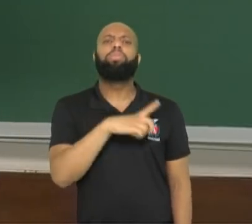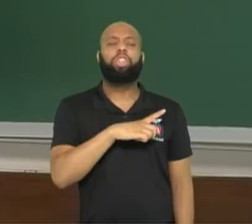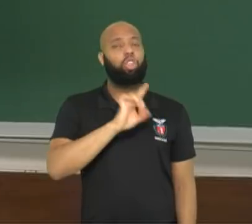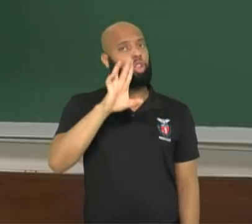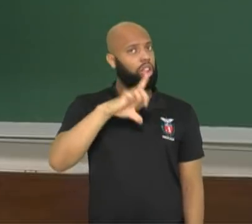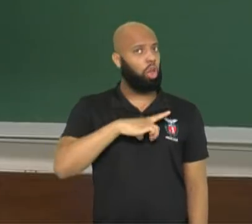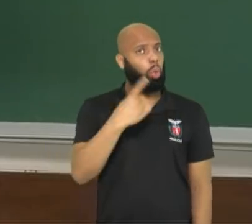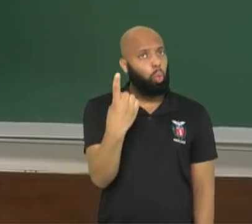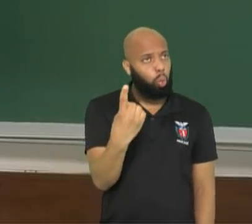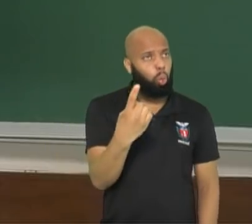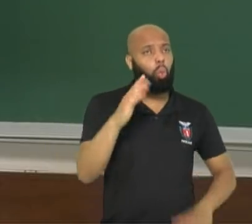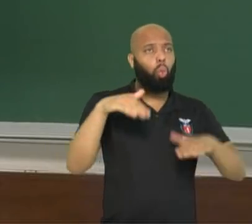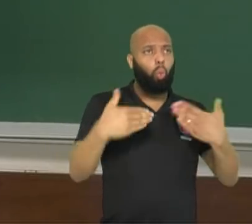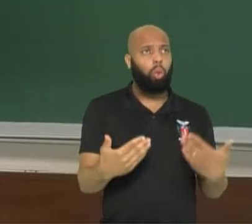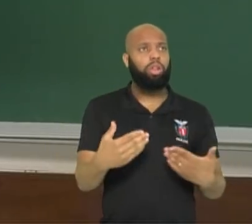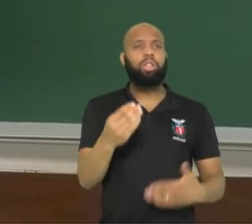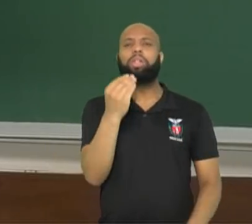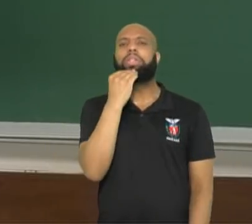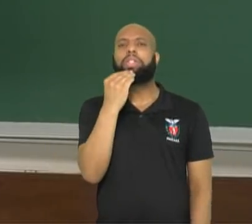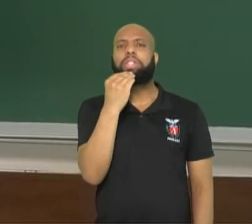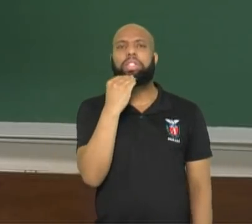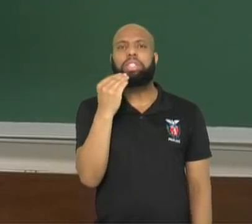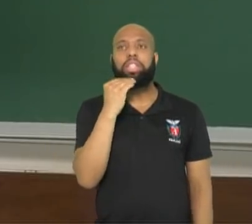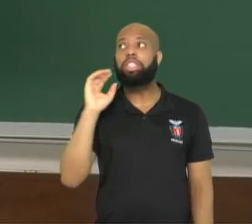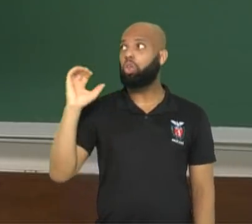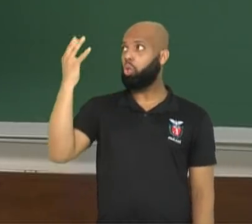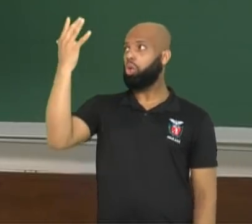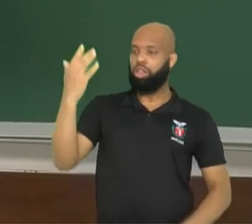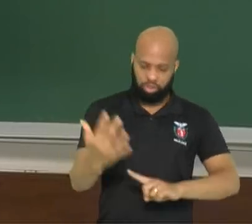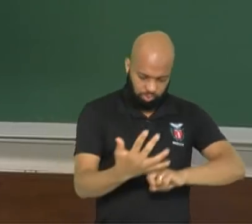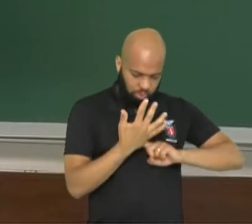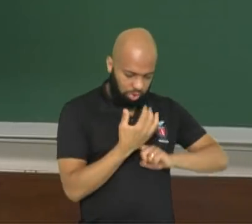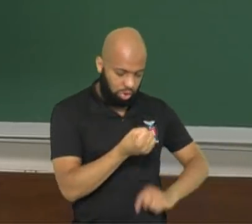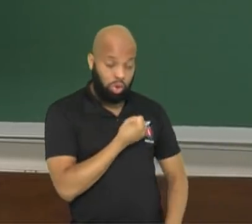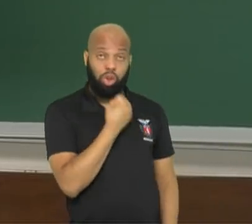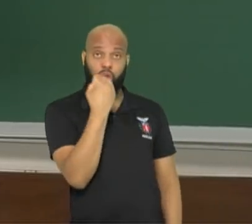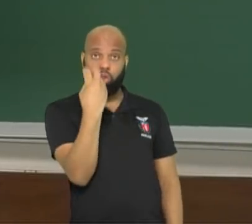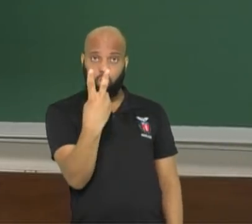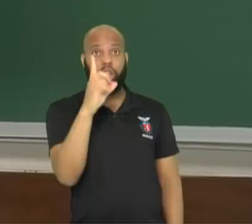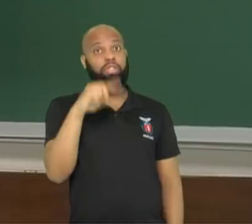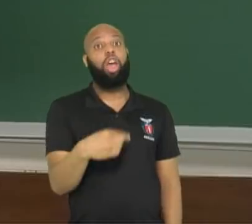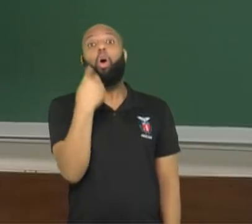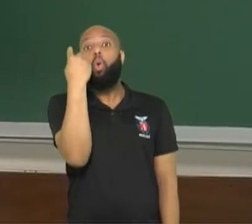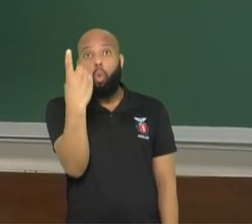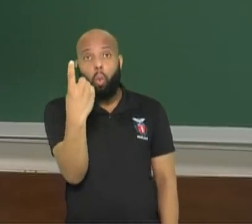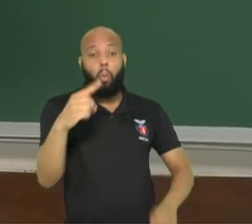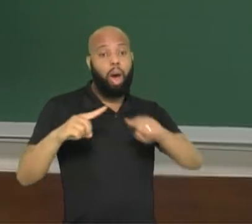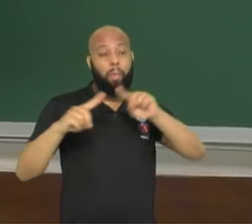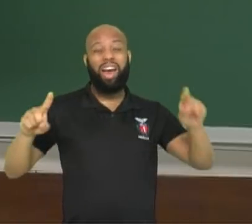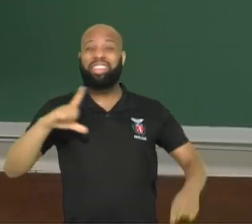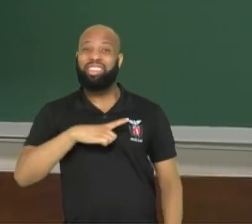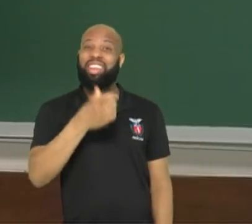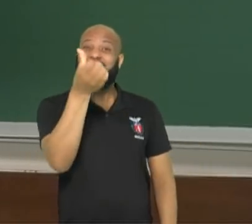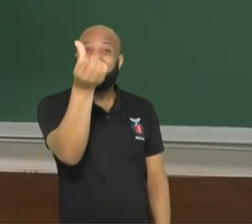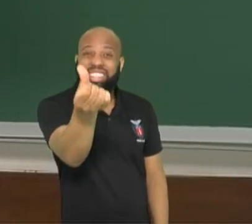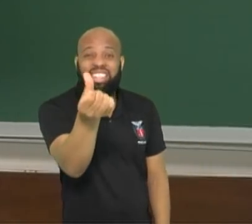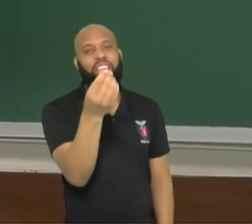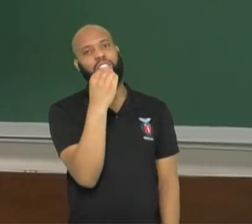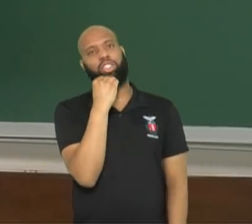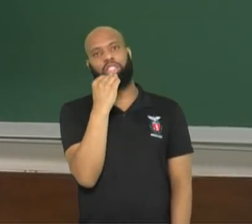Só uma. Então, a probabilidade de sair a face 2 é 1 em 6. Em